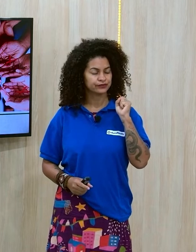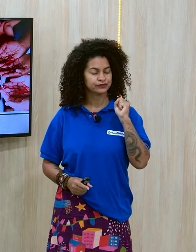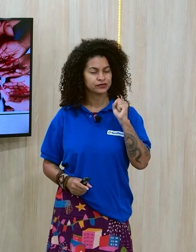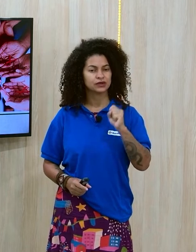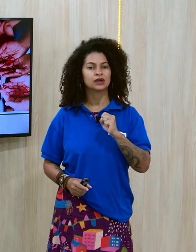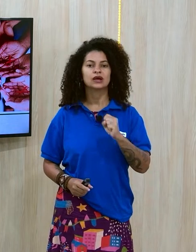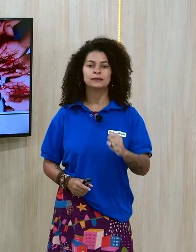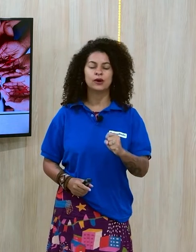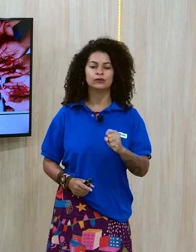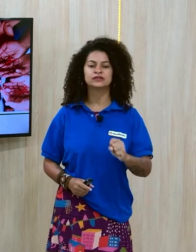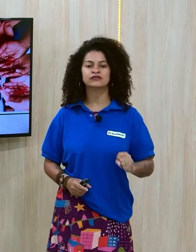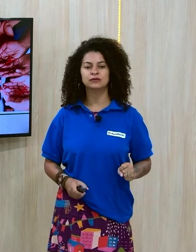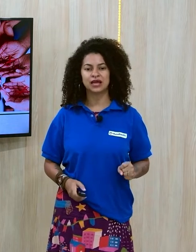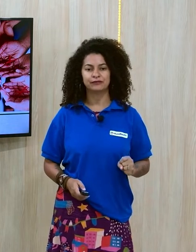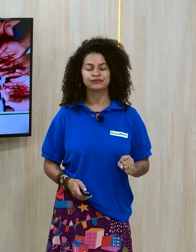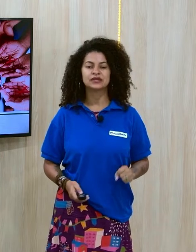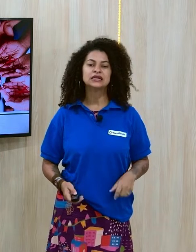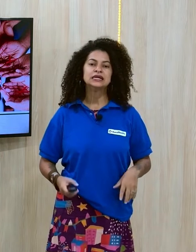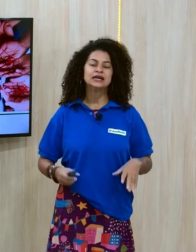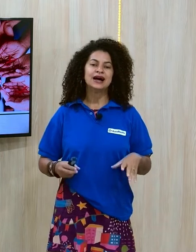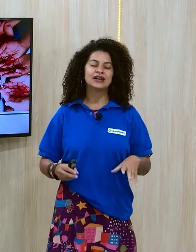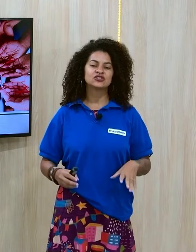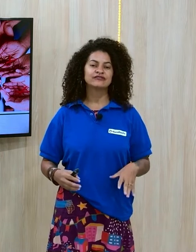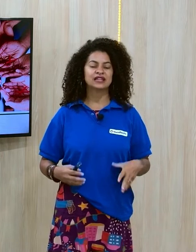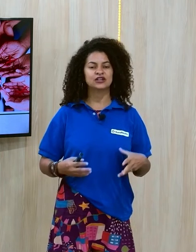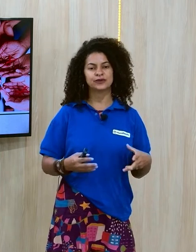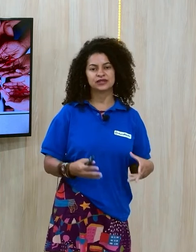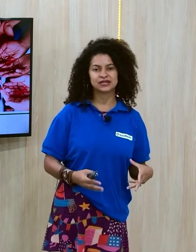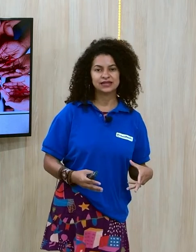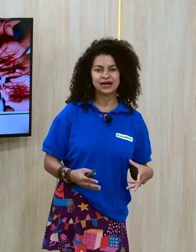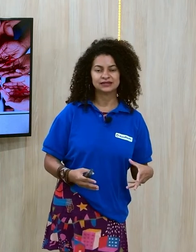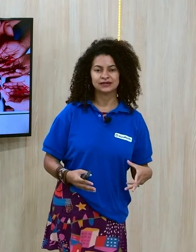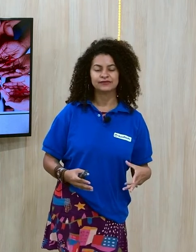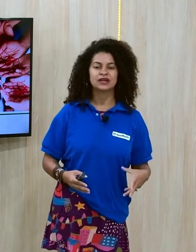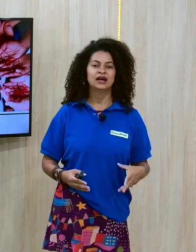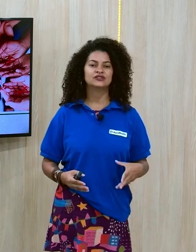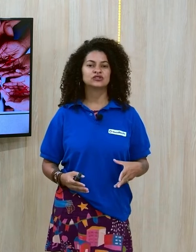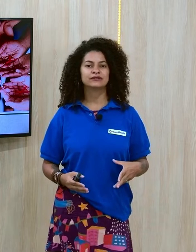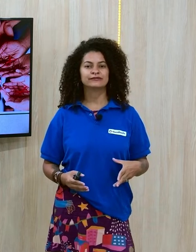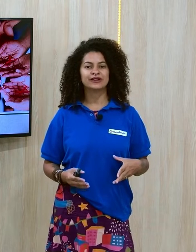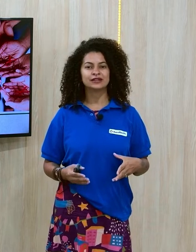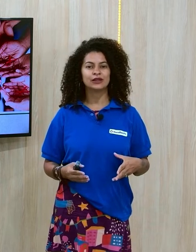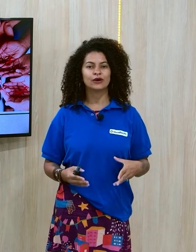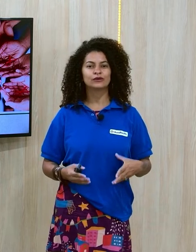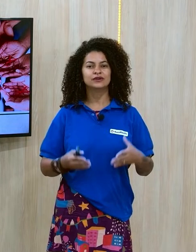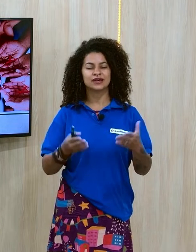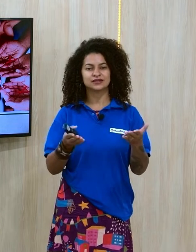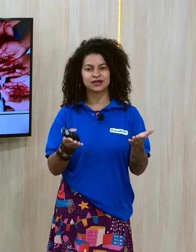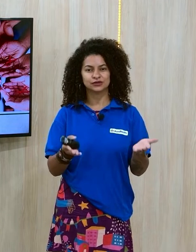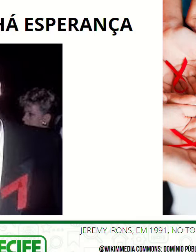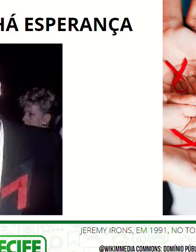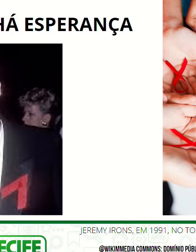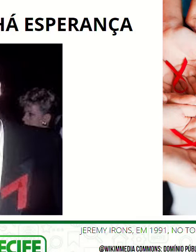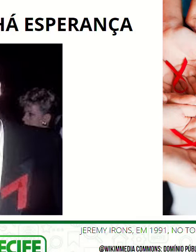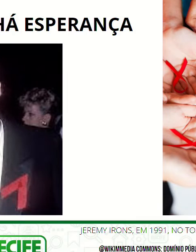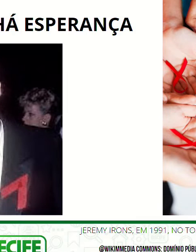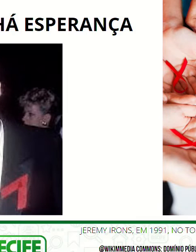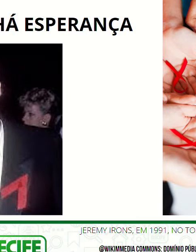só. Bom, então vamos lá. A gente falar a respeito dessa data, a gente vê logo esse